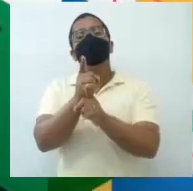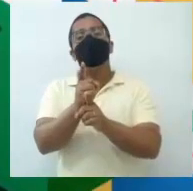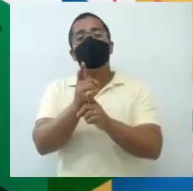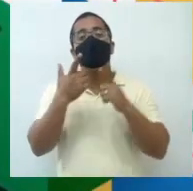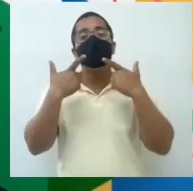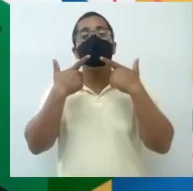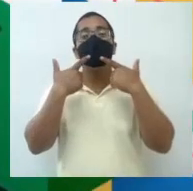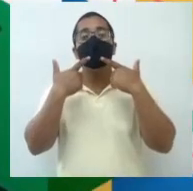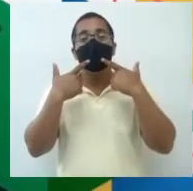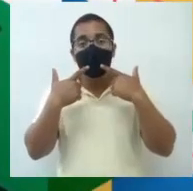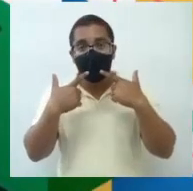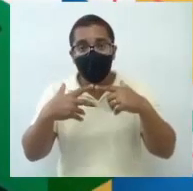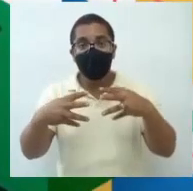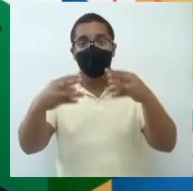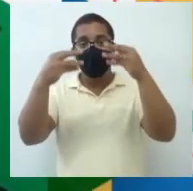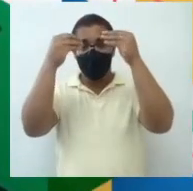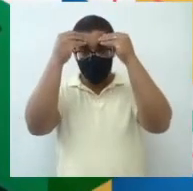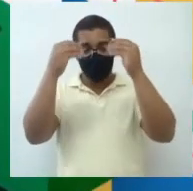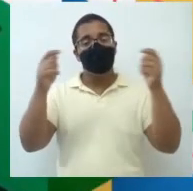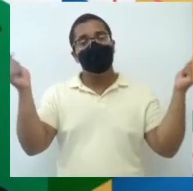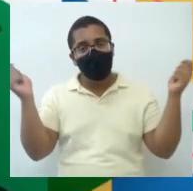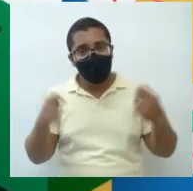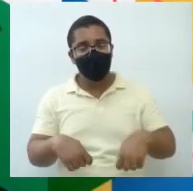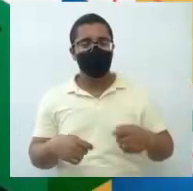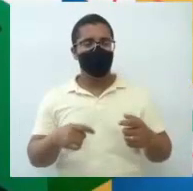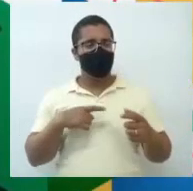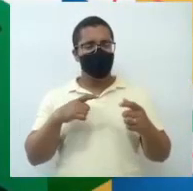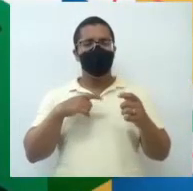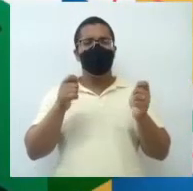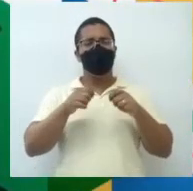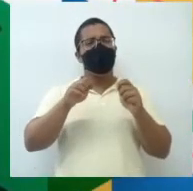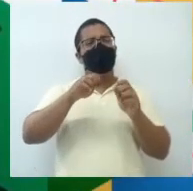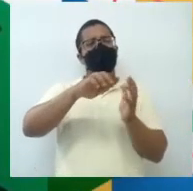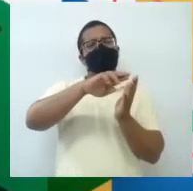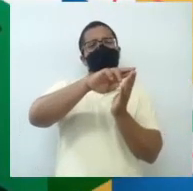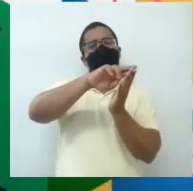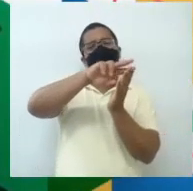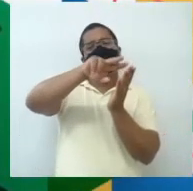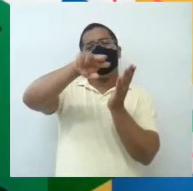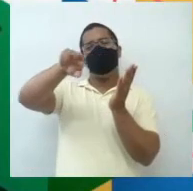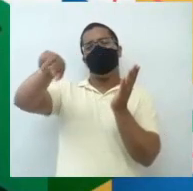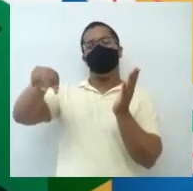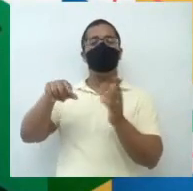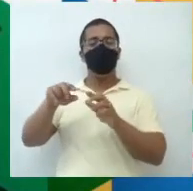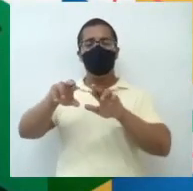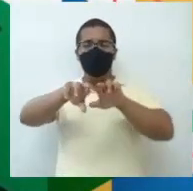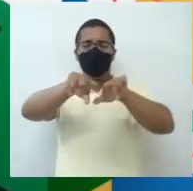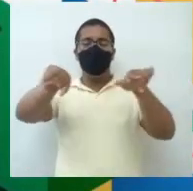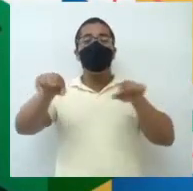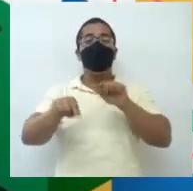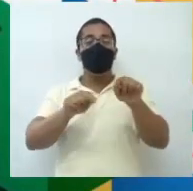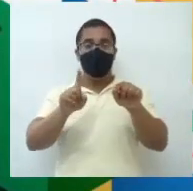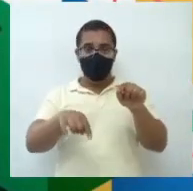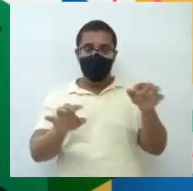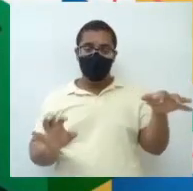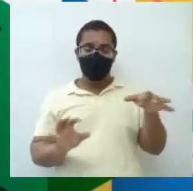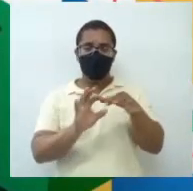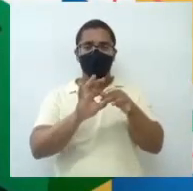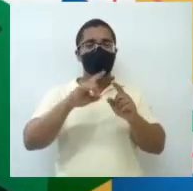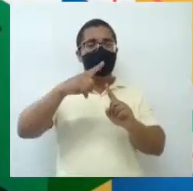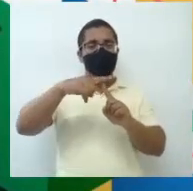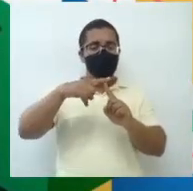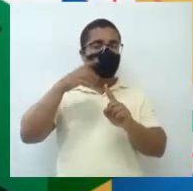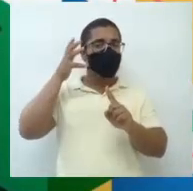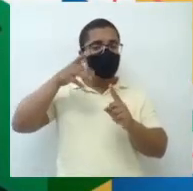que desenvolvo com a multiplicidade o que seria essa multiplicidade seria o a junção dos dois